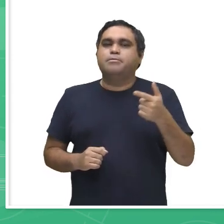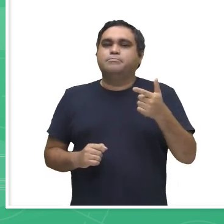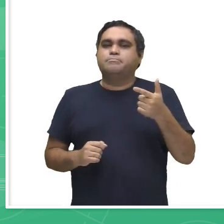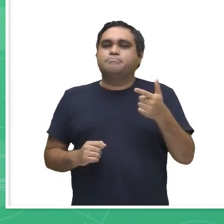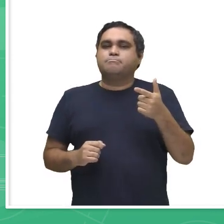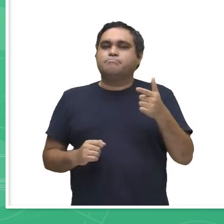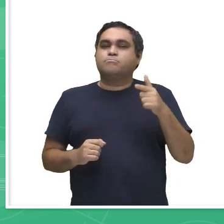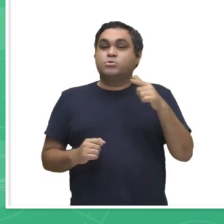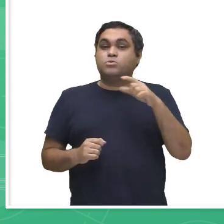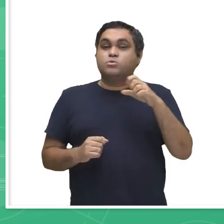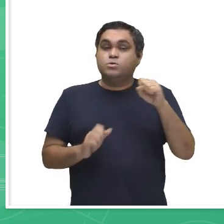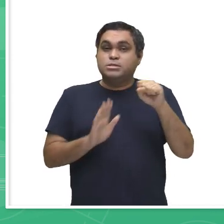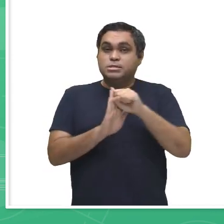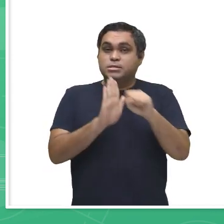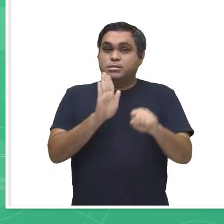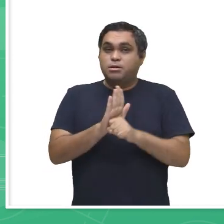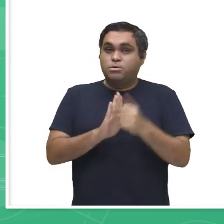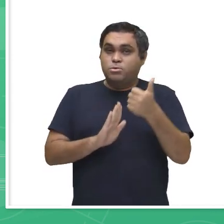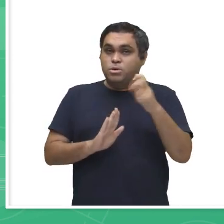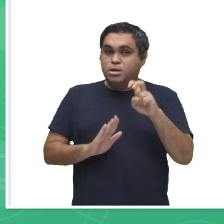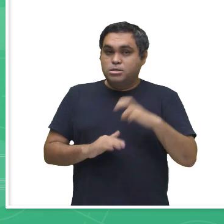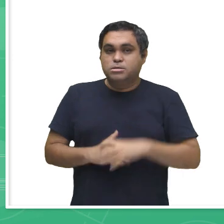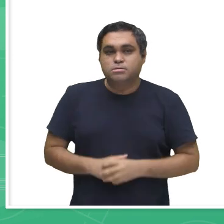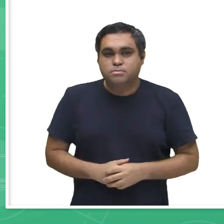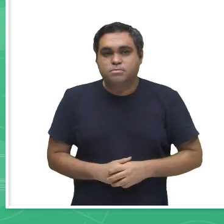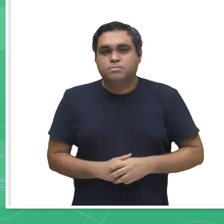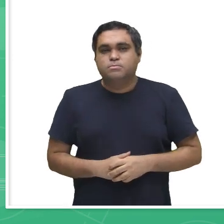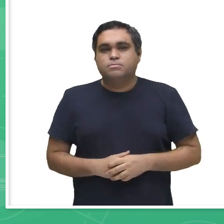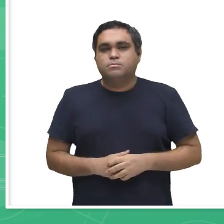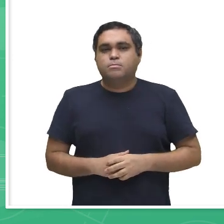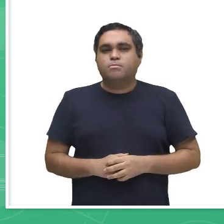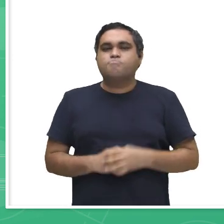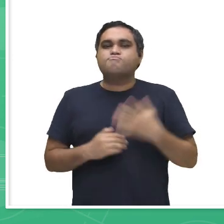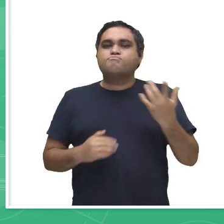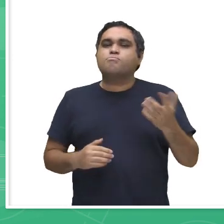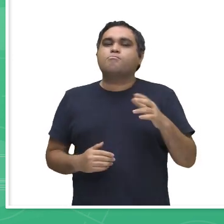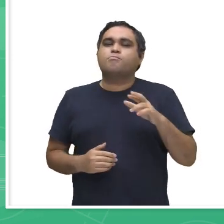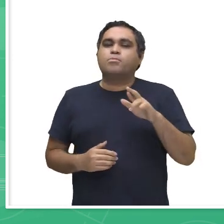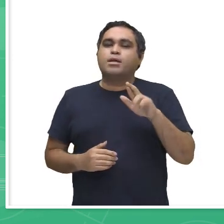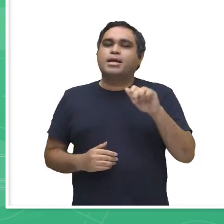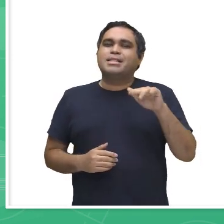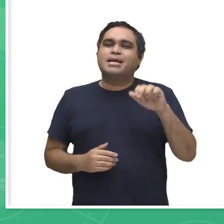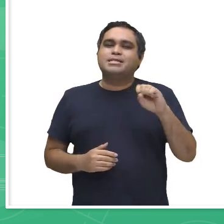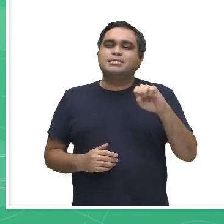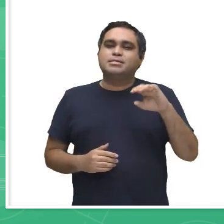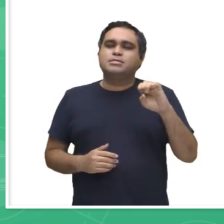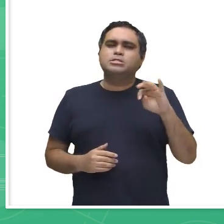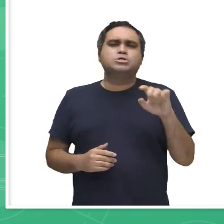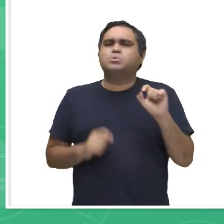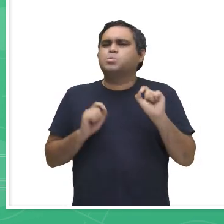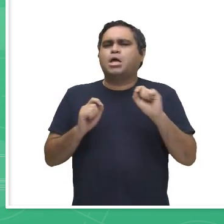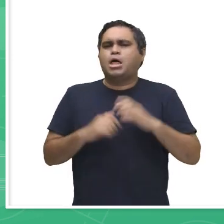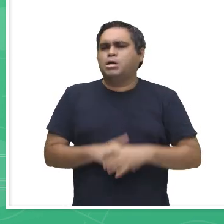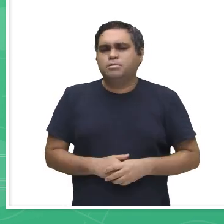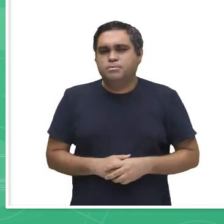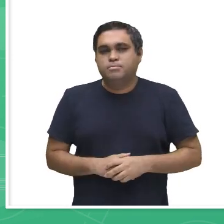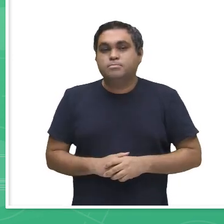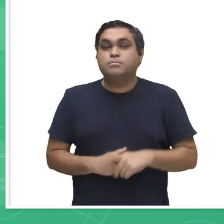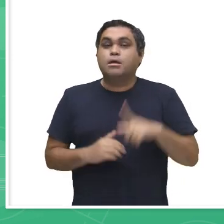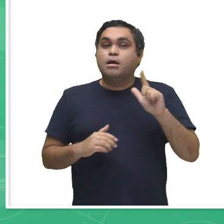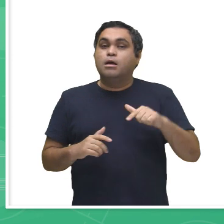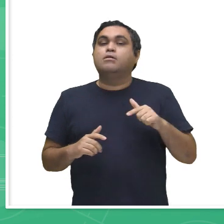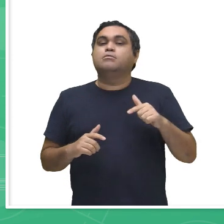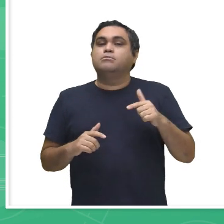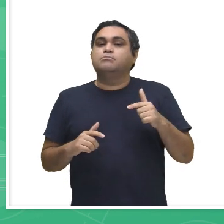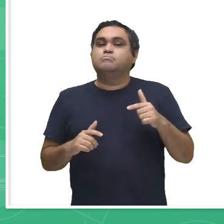XV. Olha só, o que era esse humanismo renascentista do século XV? Foi um movimento que